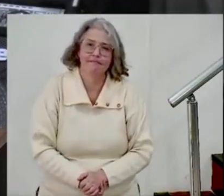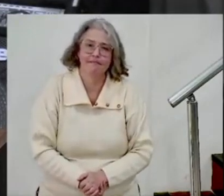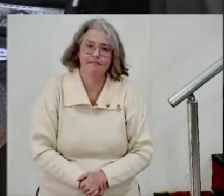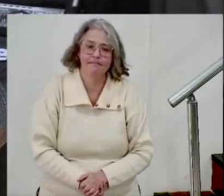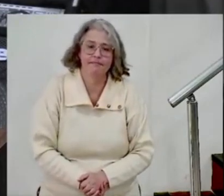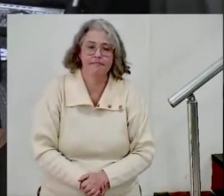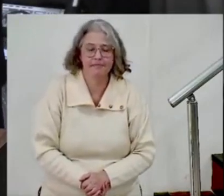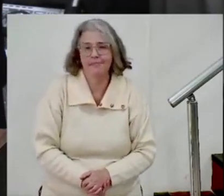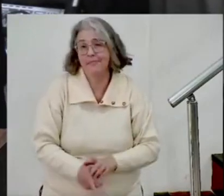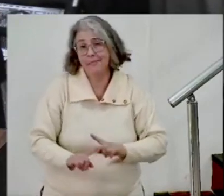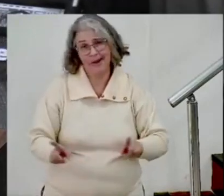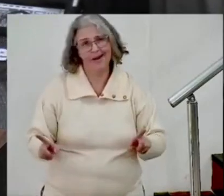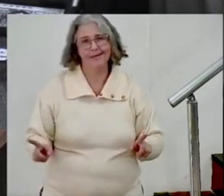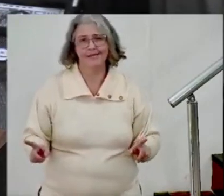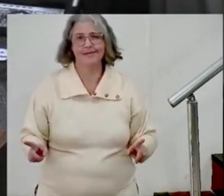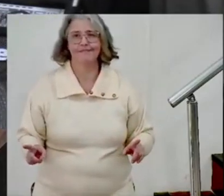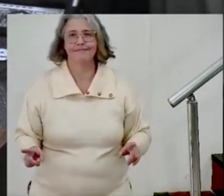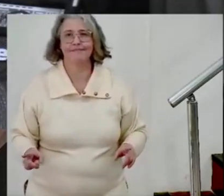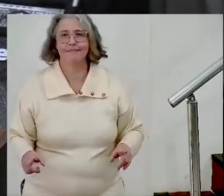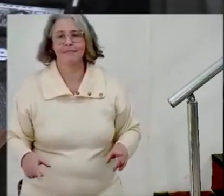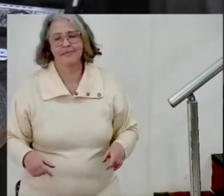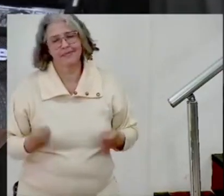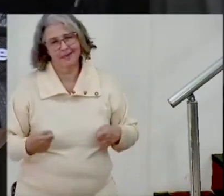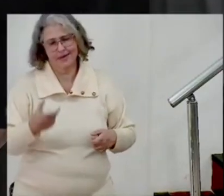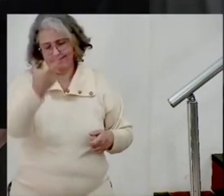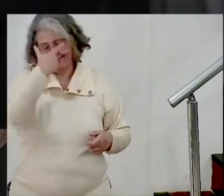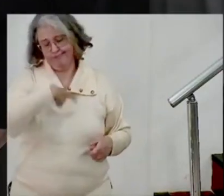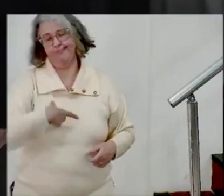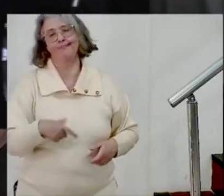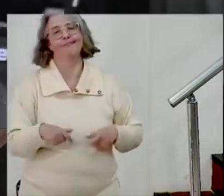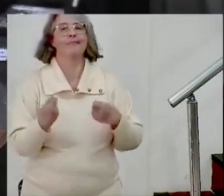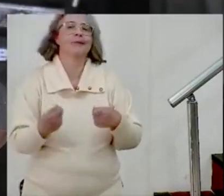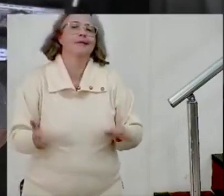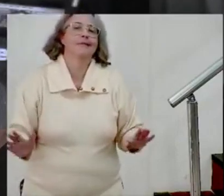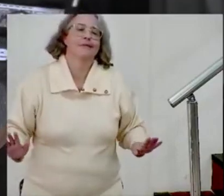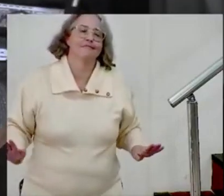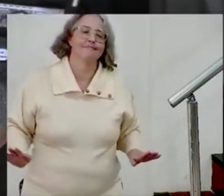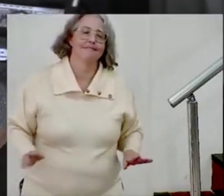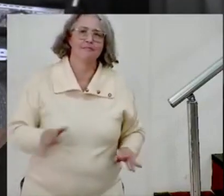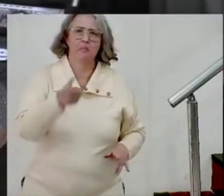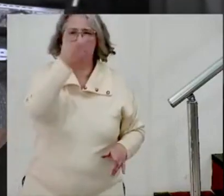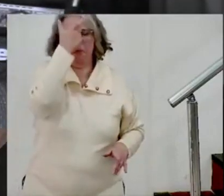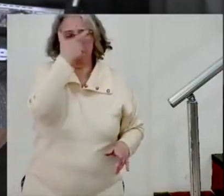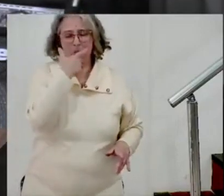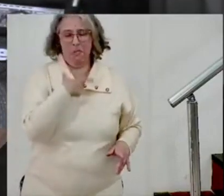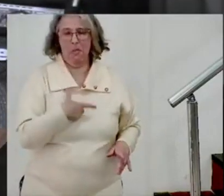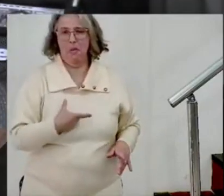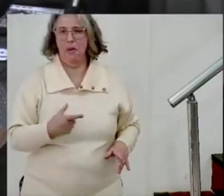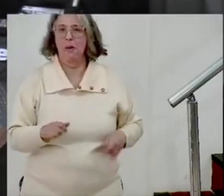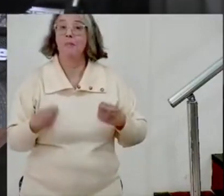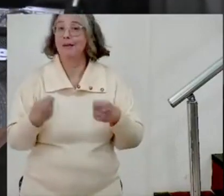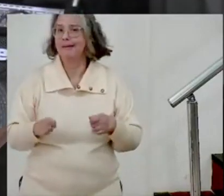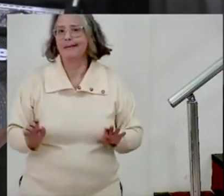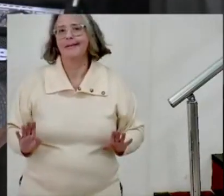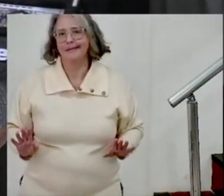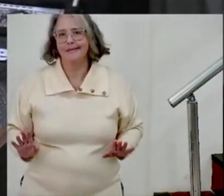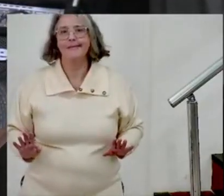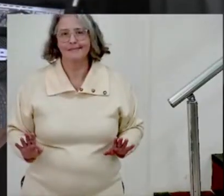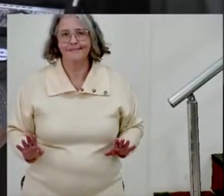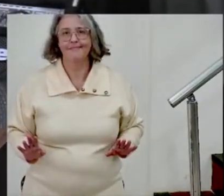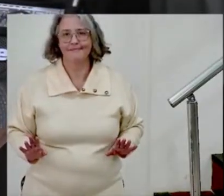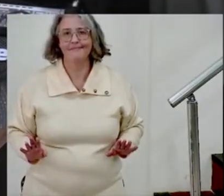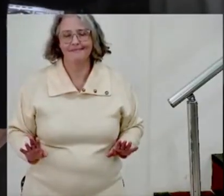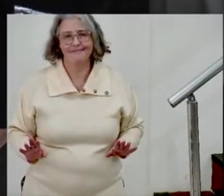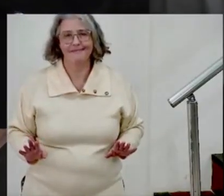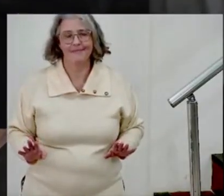tem que manter o marketing. Ele tem que manter as curtidas. Ele tem que manter o story funcionando. Então ele